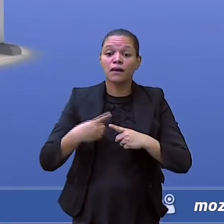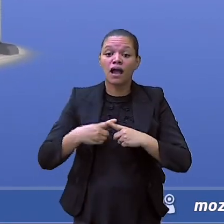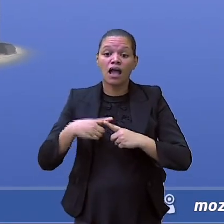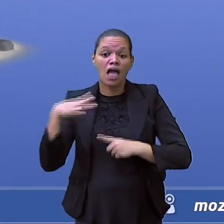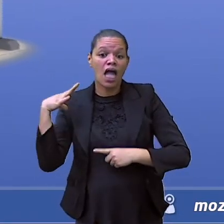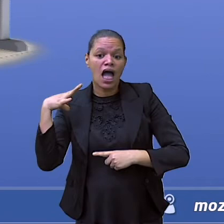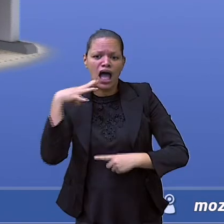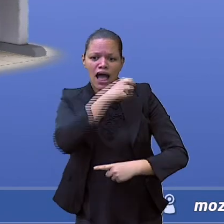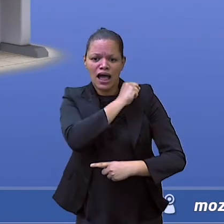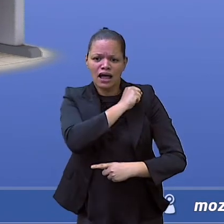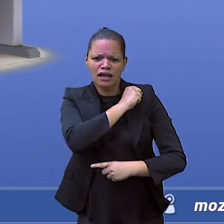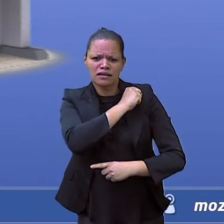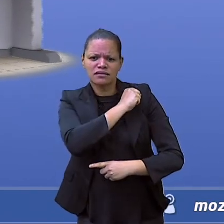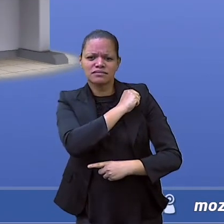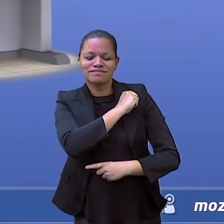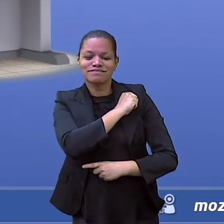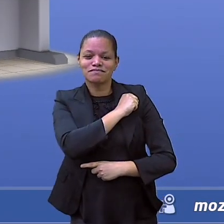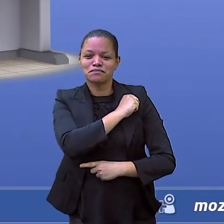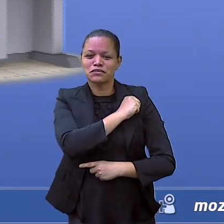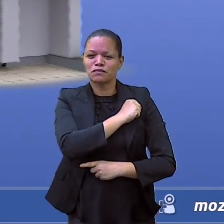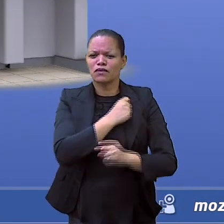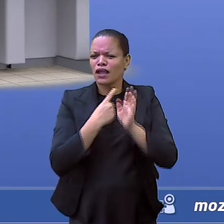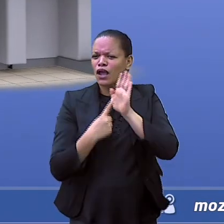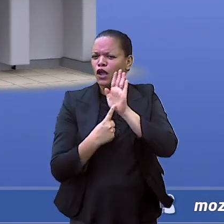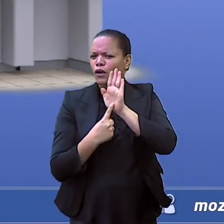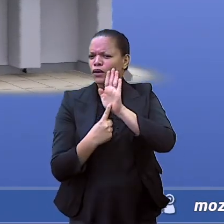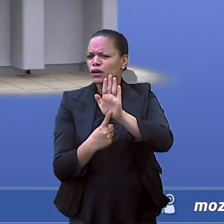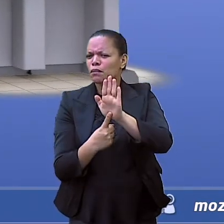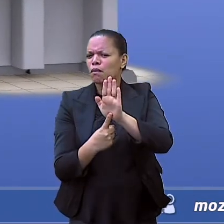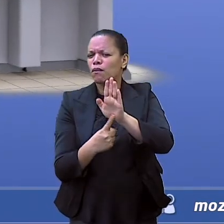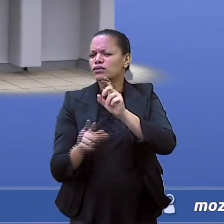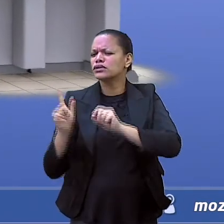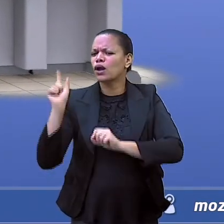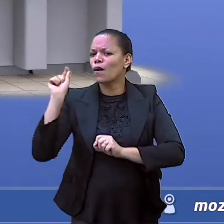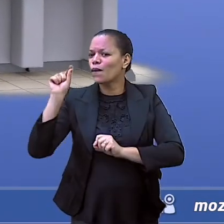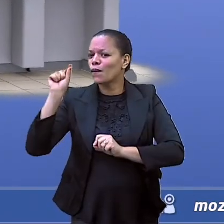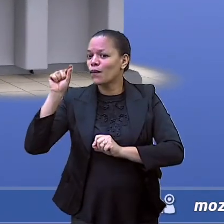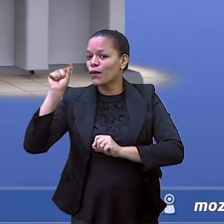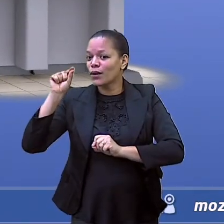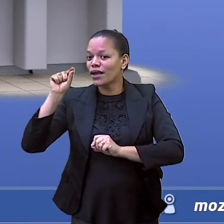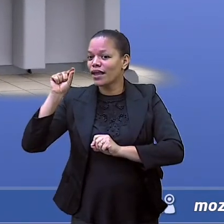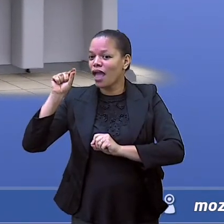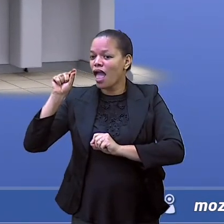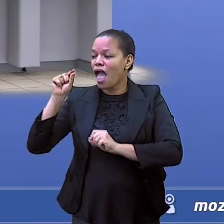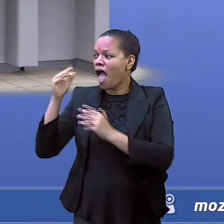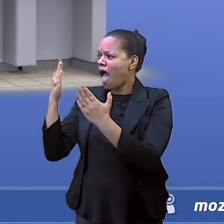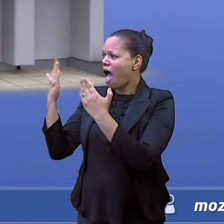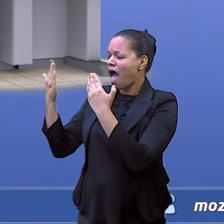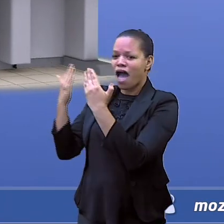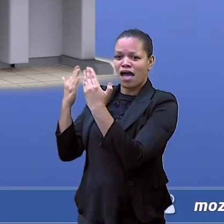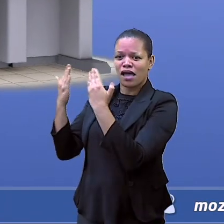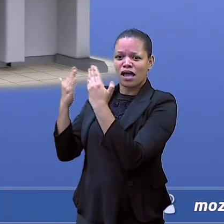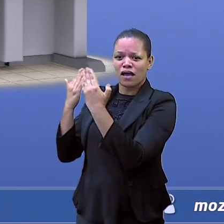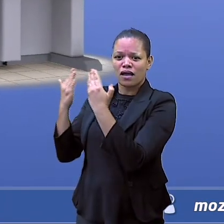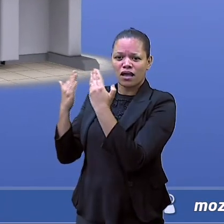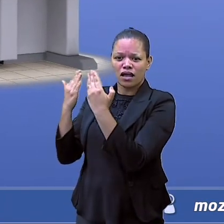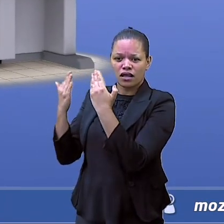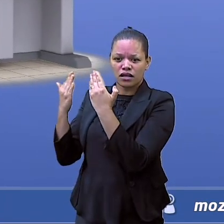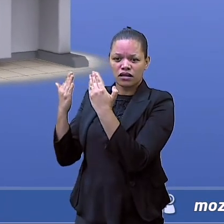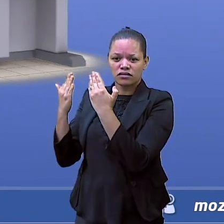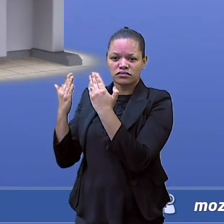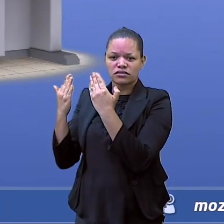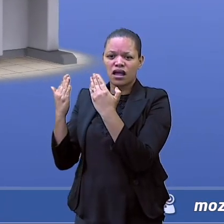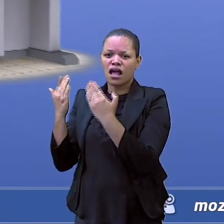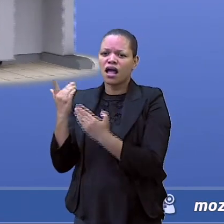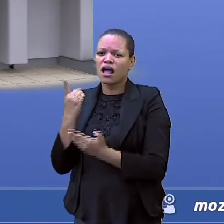muito grande de fazer o quê? A análise do sangue para estar